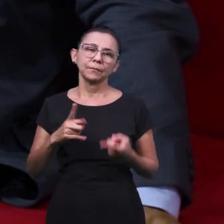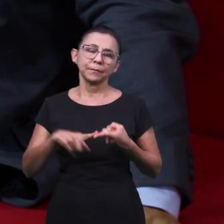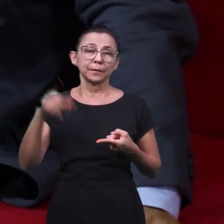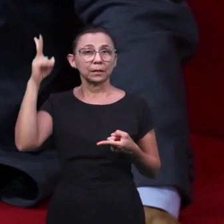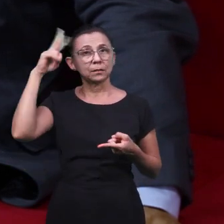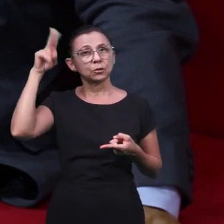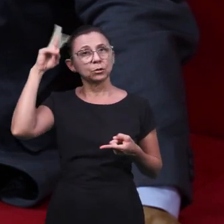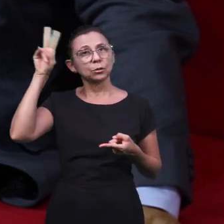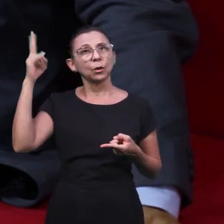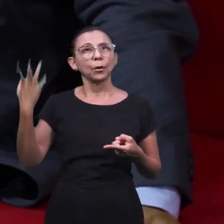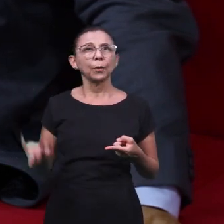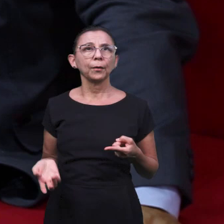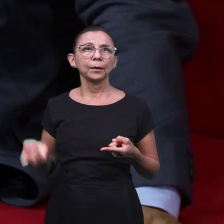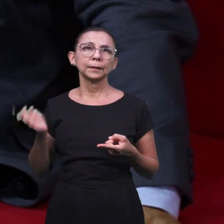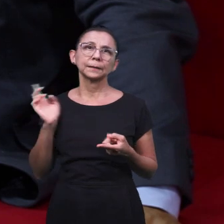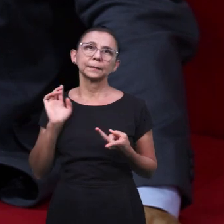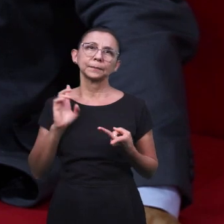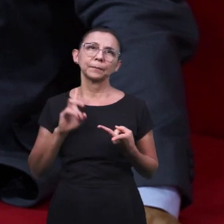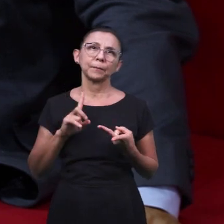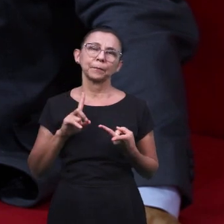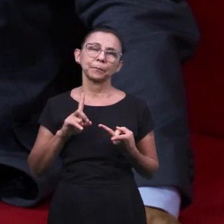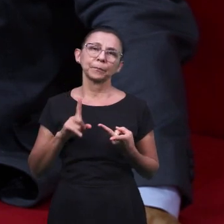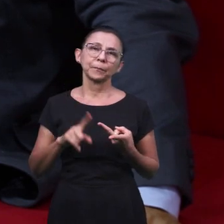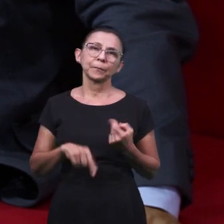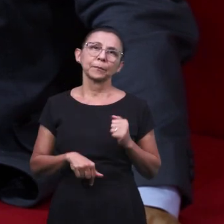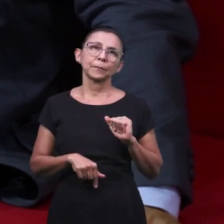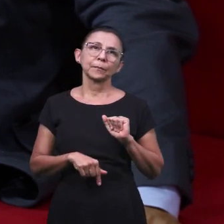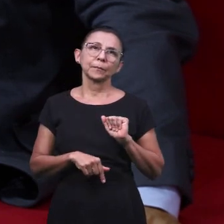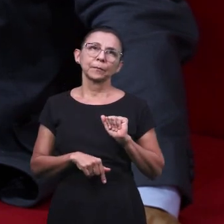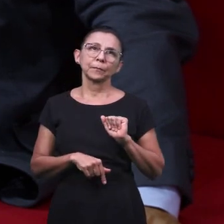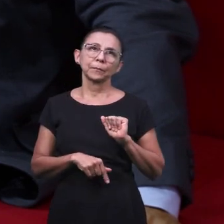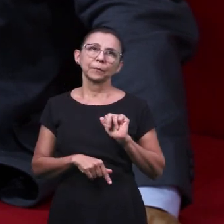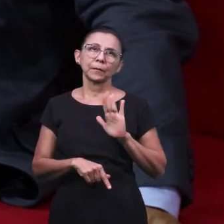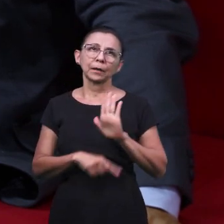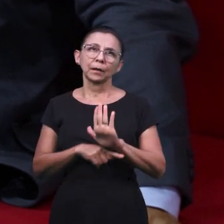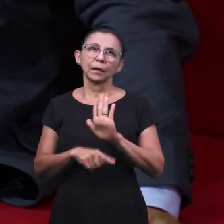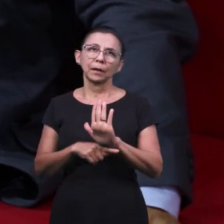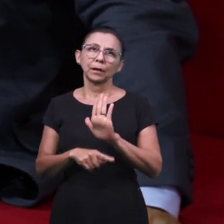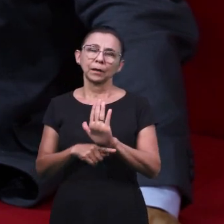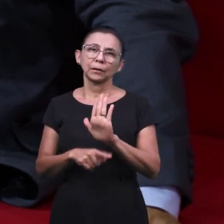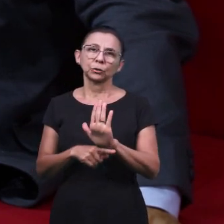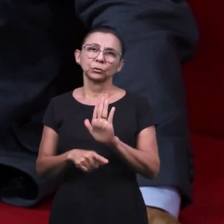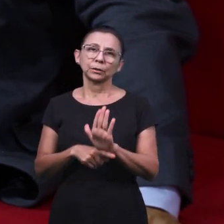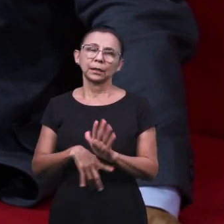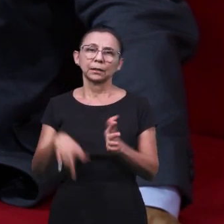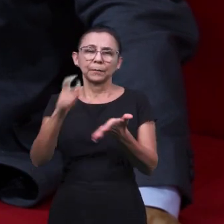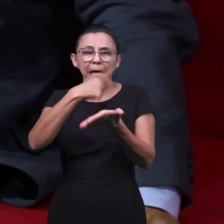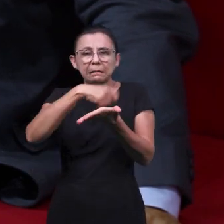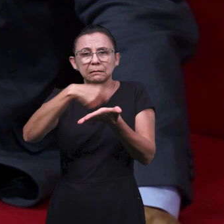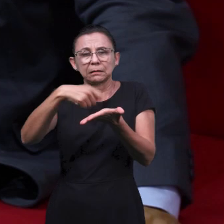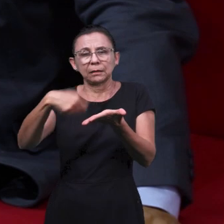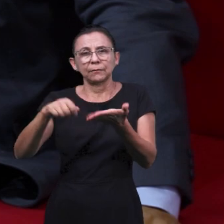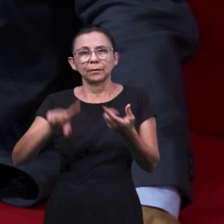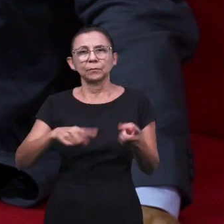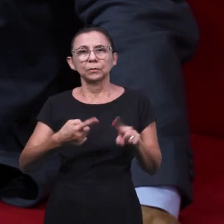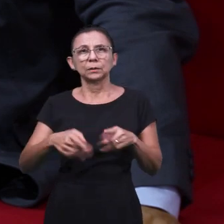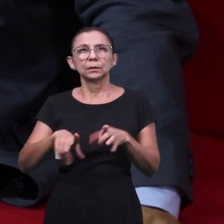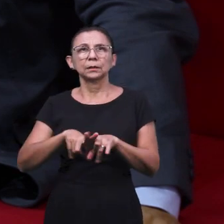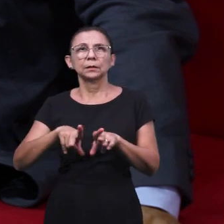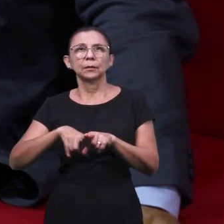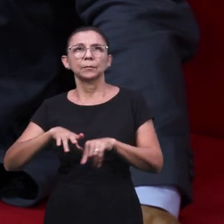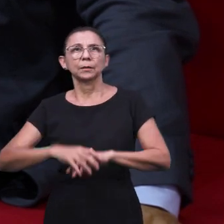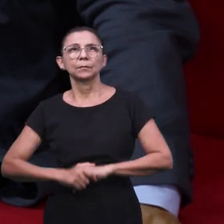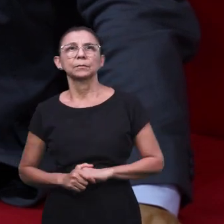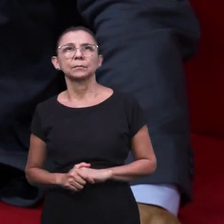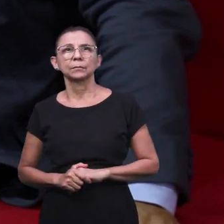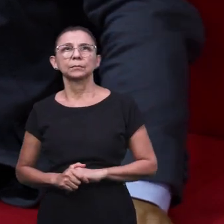Juntei a educação também, porque comecei a escrever também, e daí tocar. Mas agora eu já estou menos no